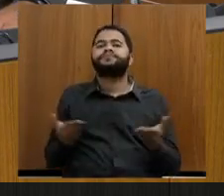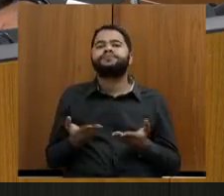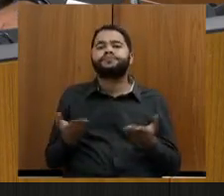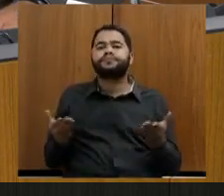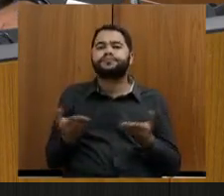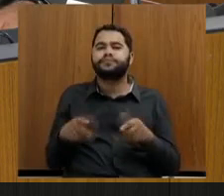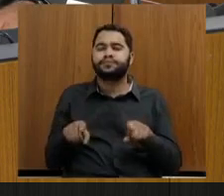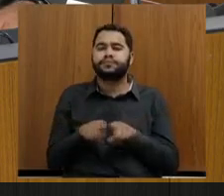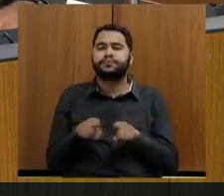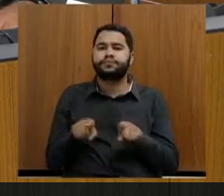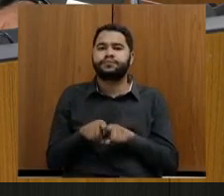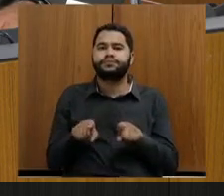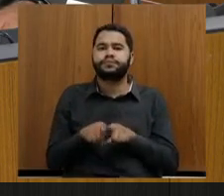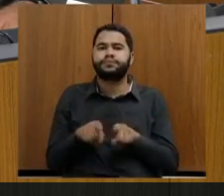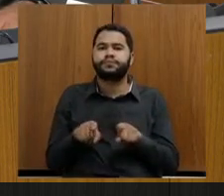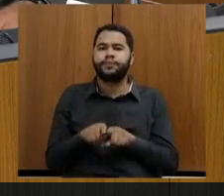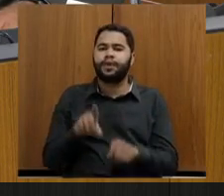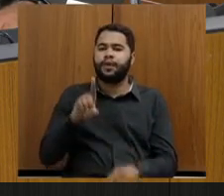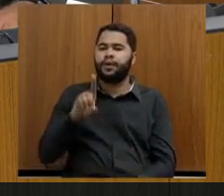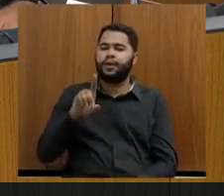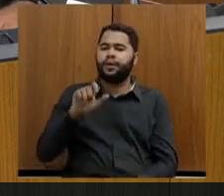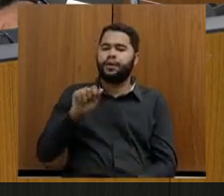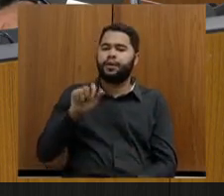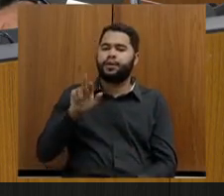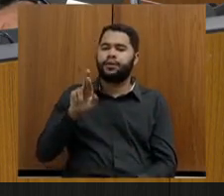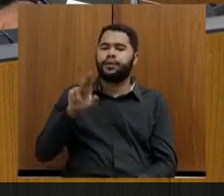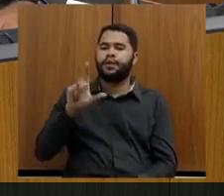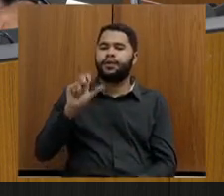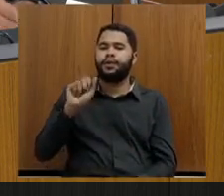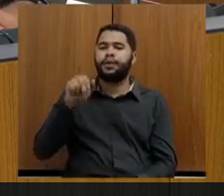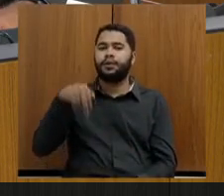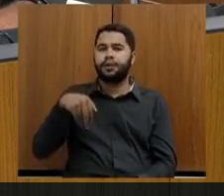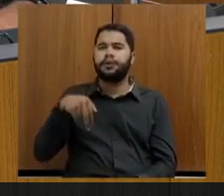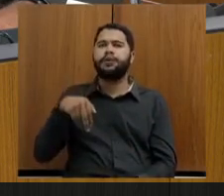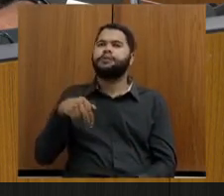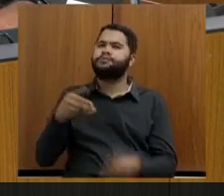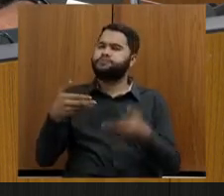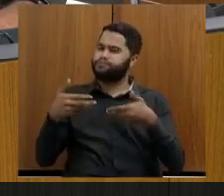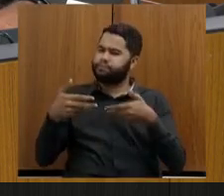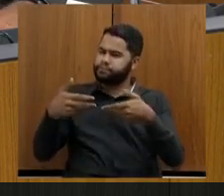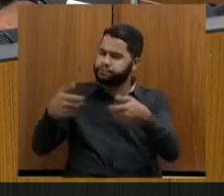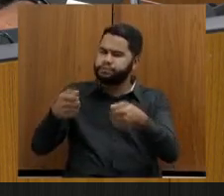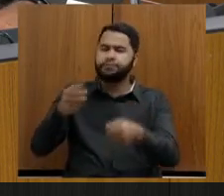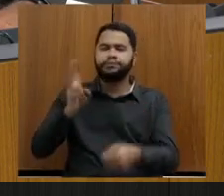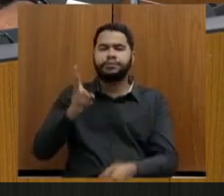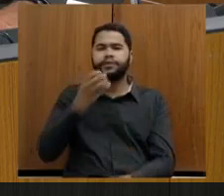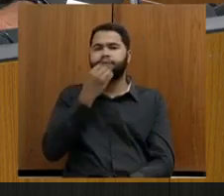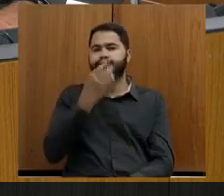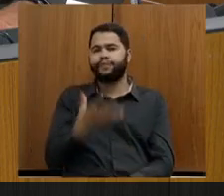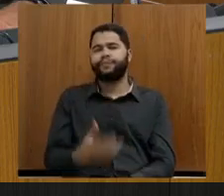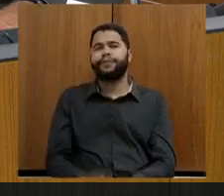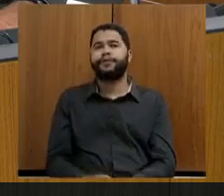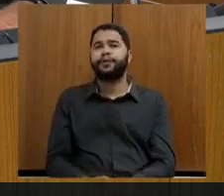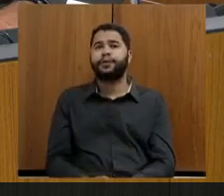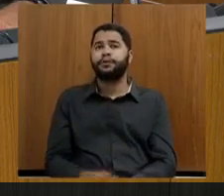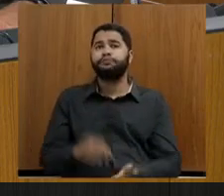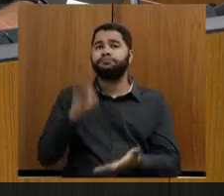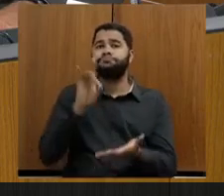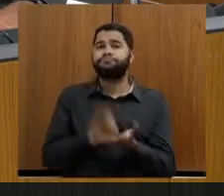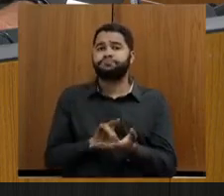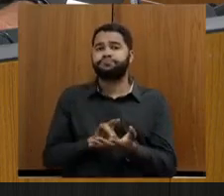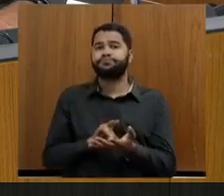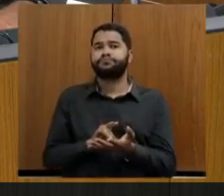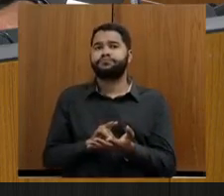se sobre o comando lado da Hum também né tá tá nos atendendo muito bem lá é só para realmente